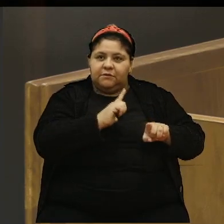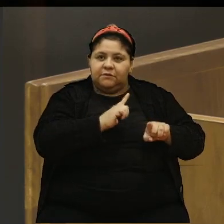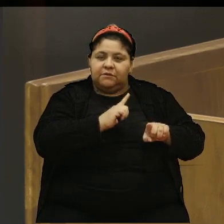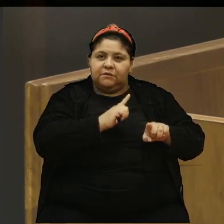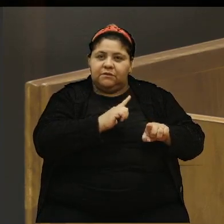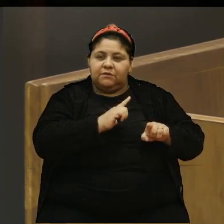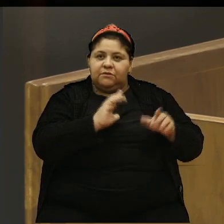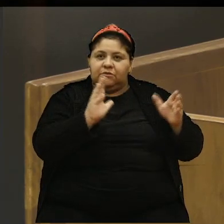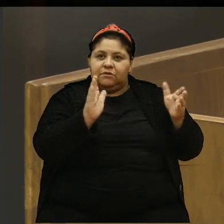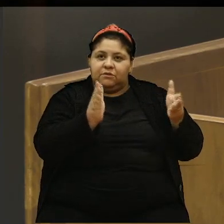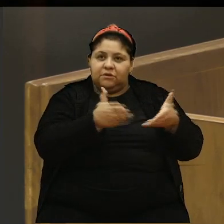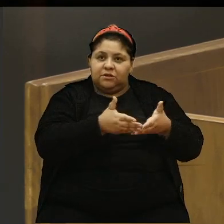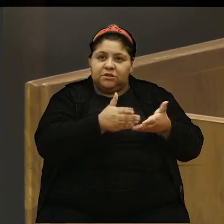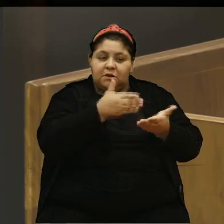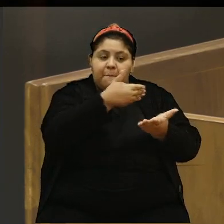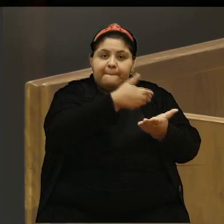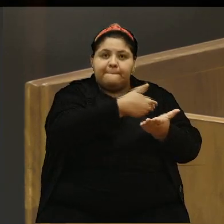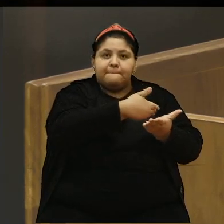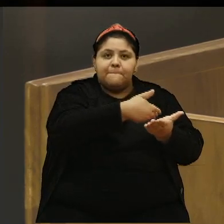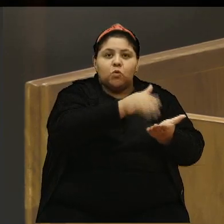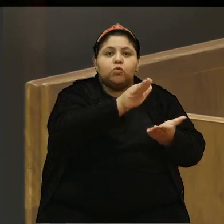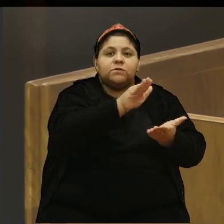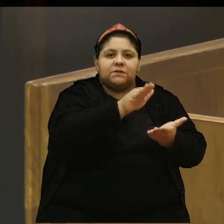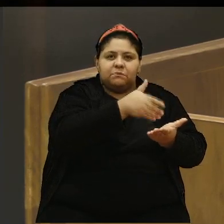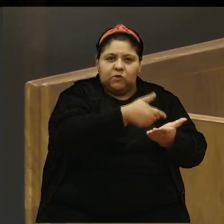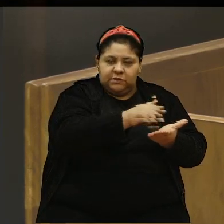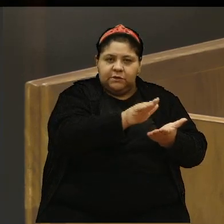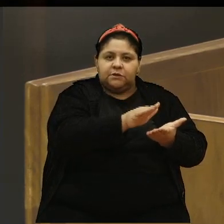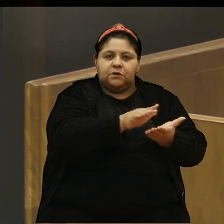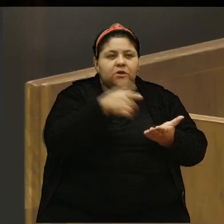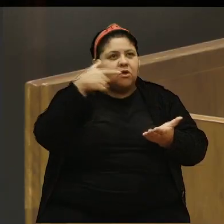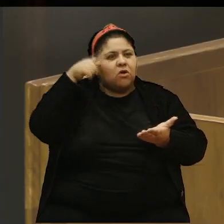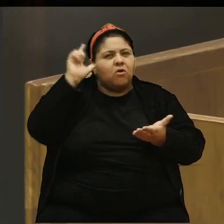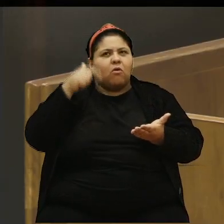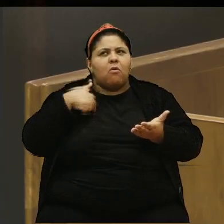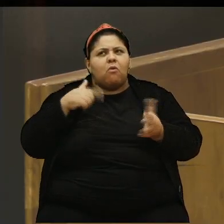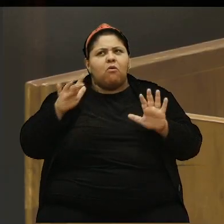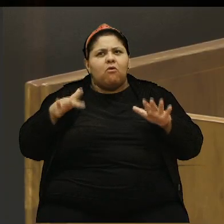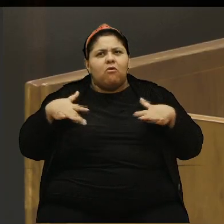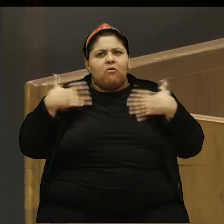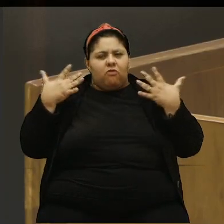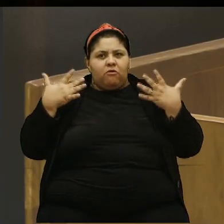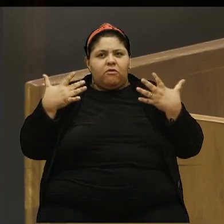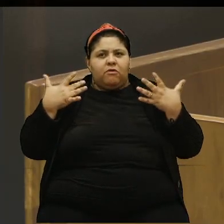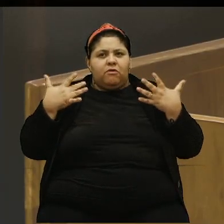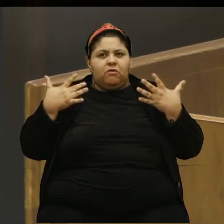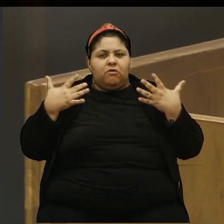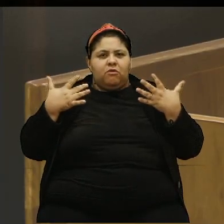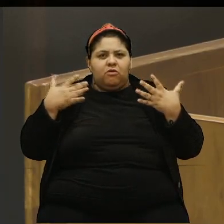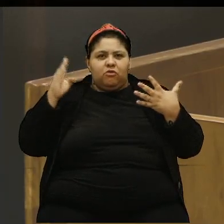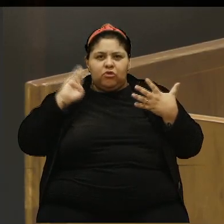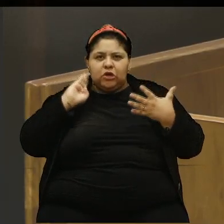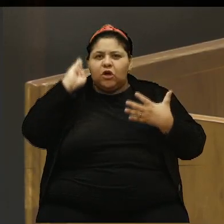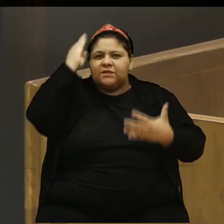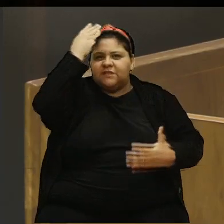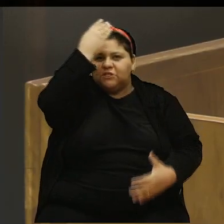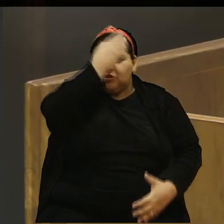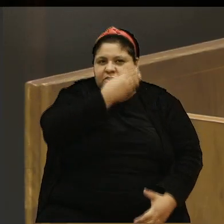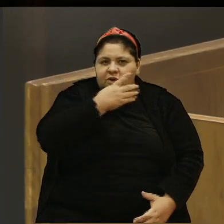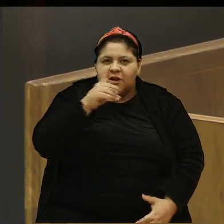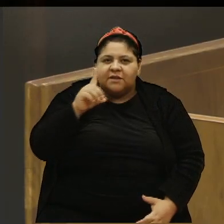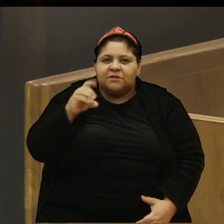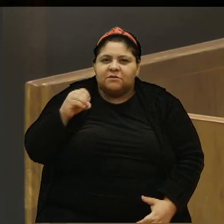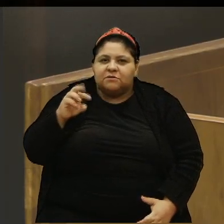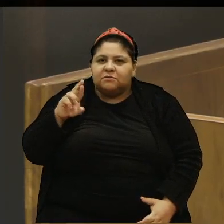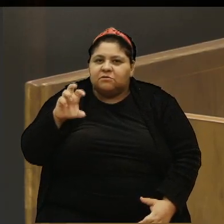foram autuados. E ontem eu fiquei impressionado ali na Senhora das Dores, porque me parecia que